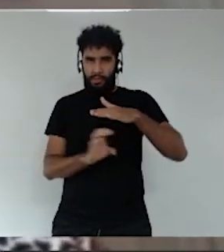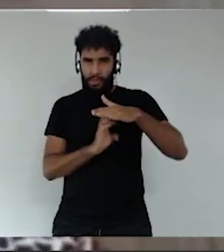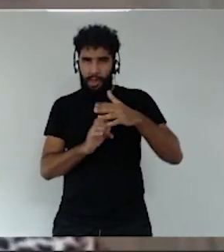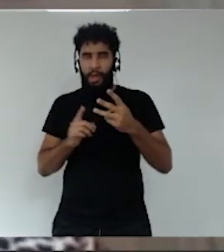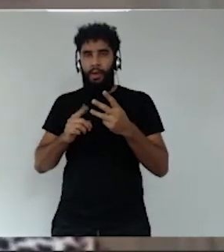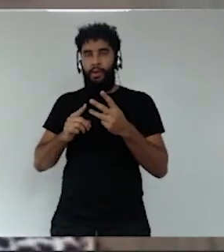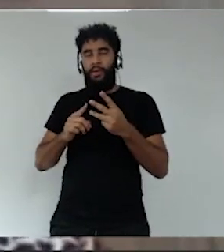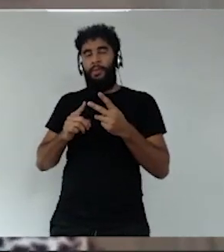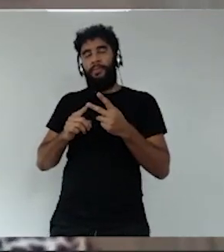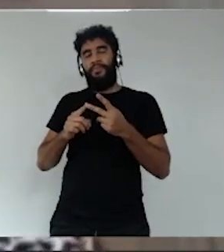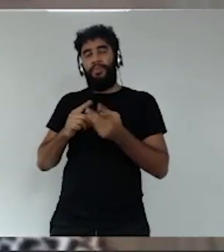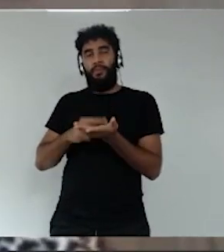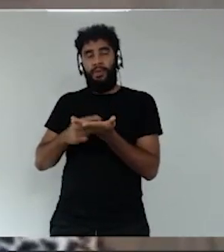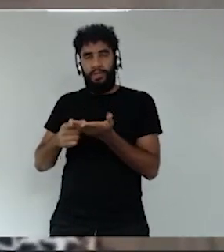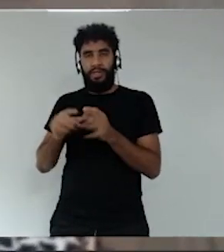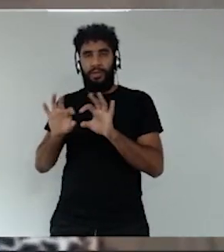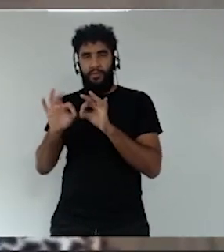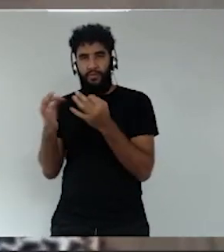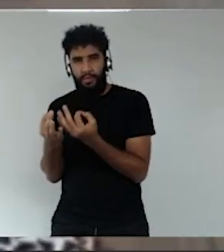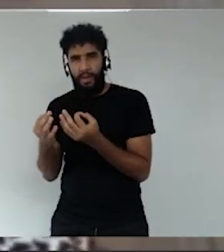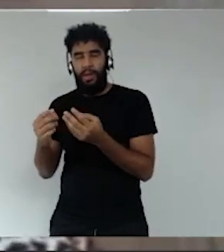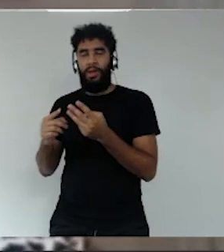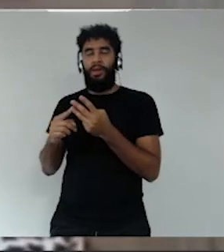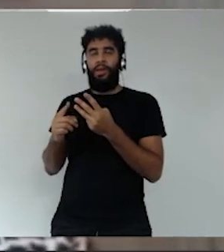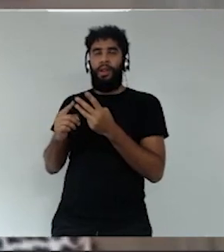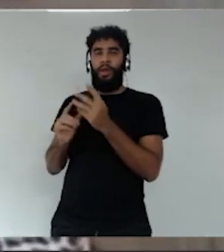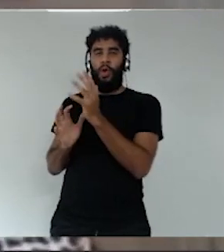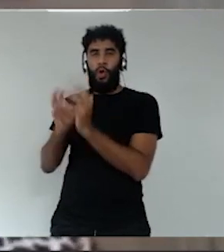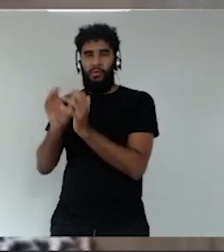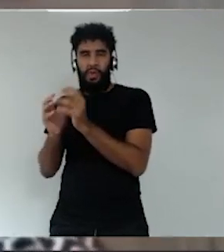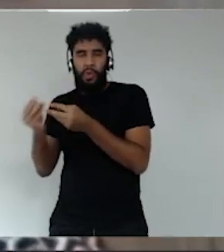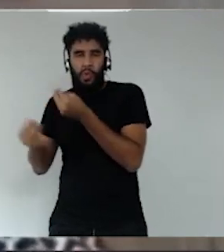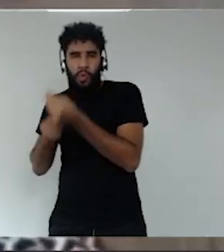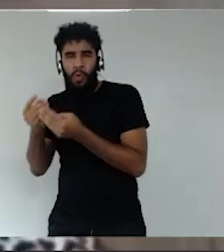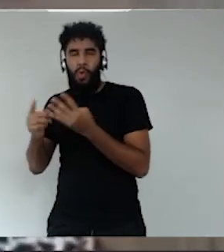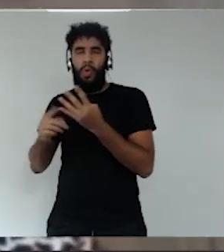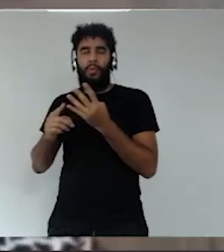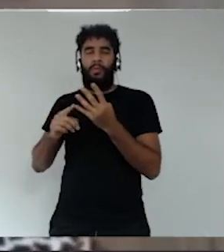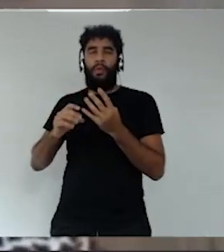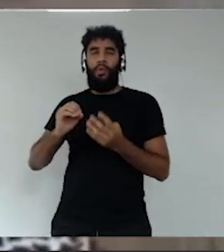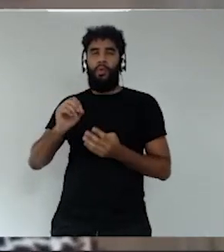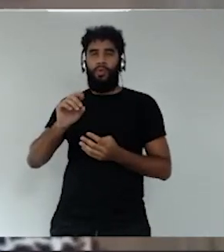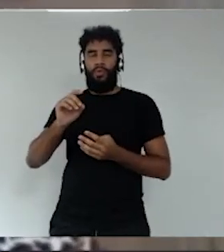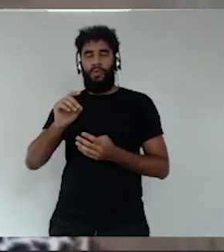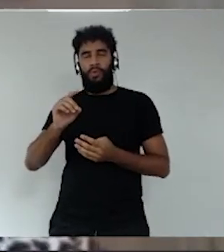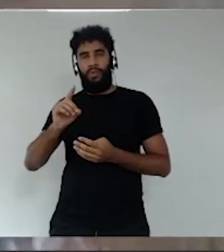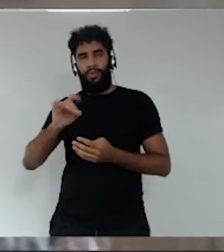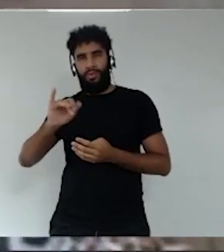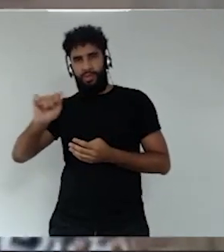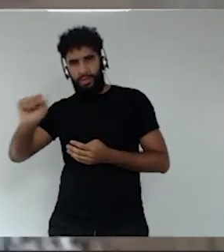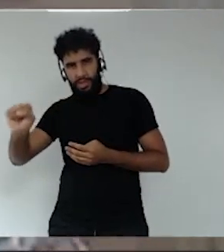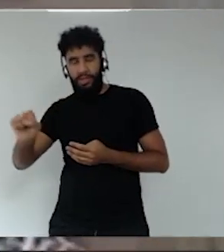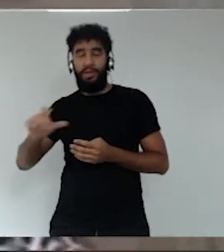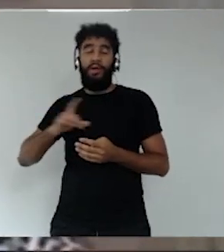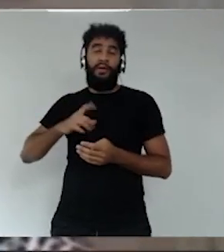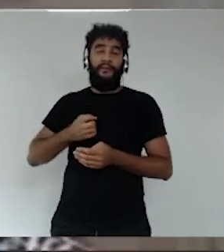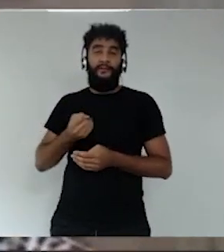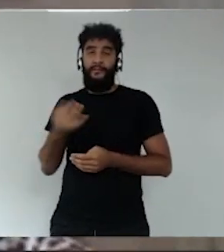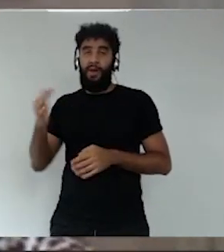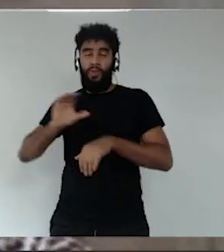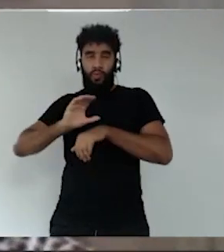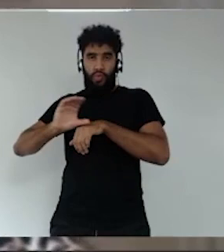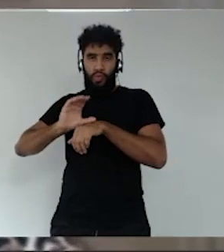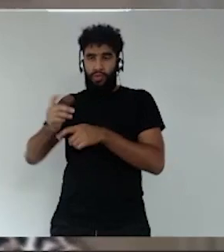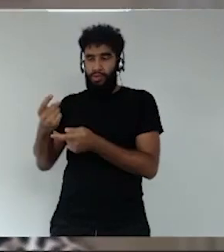mediação familiar, desenho de conflitos, ODRs, vários cursos específicos de